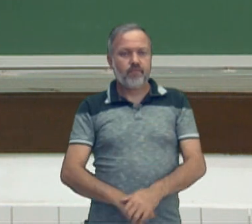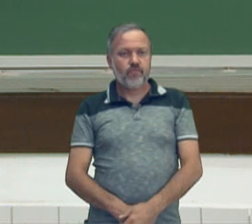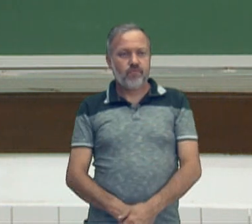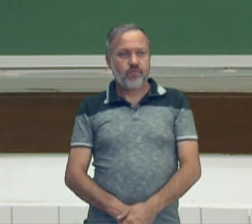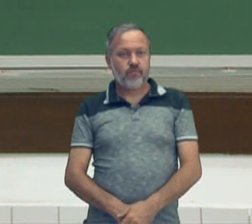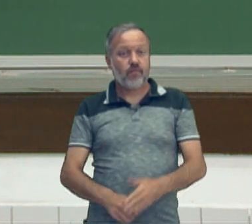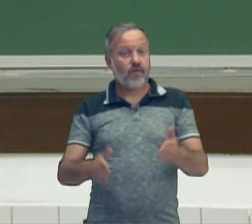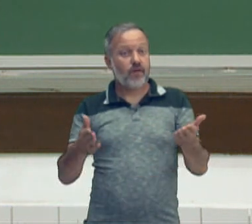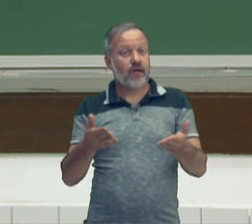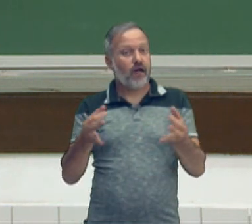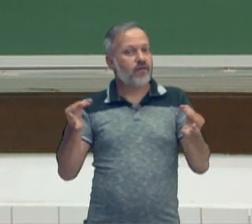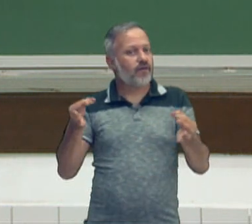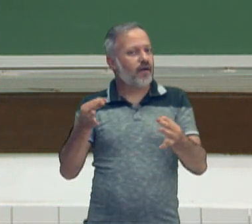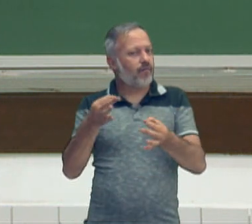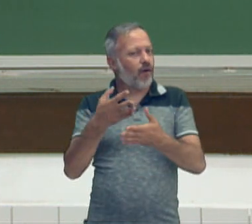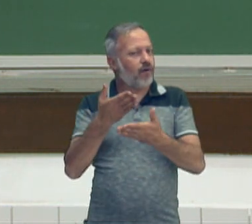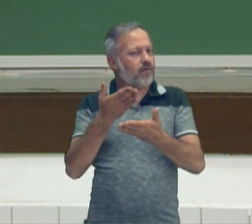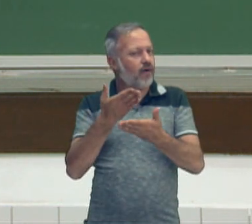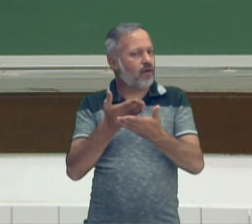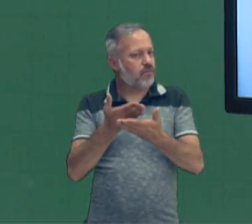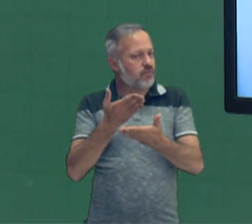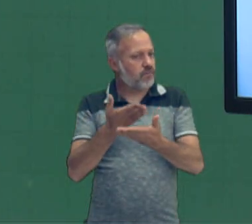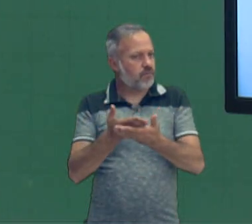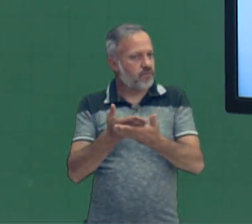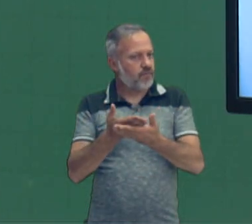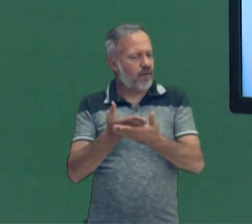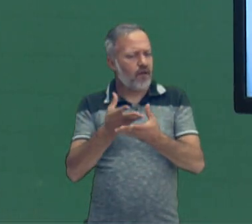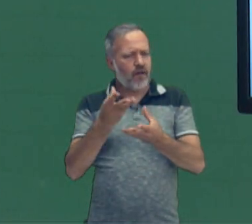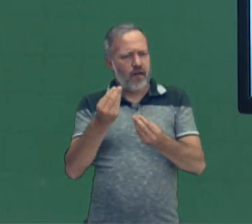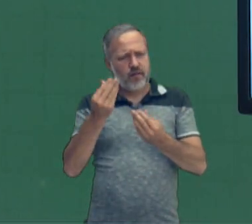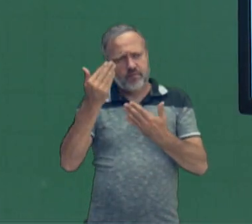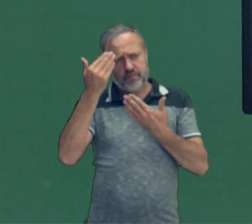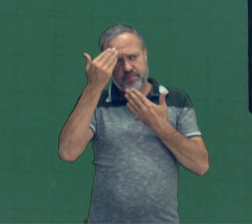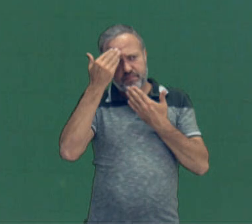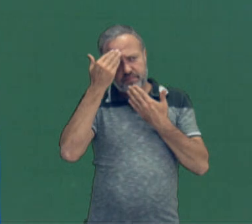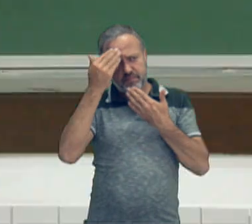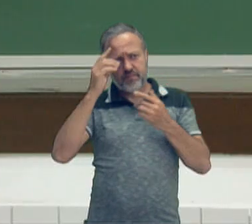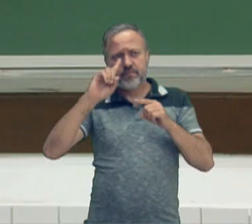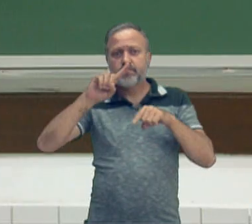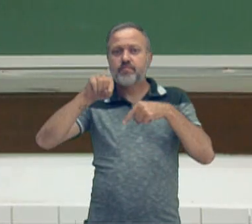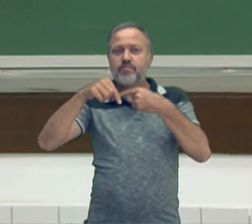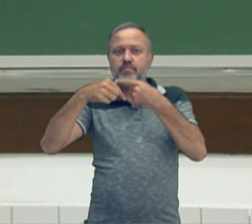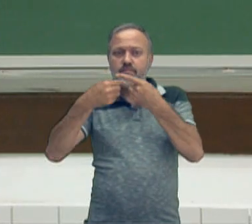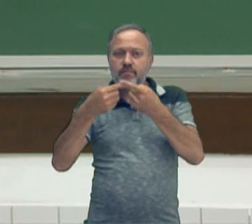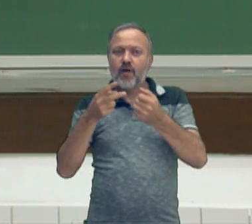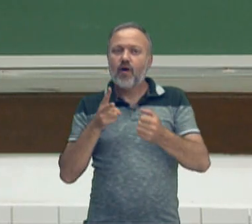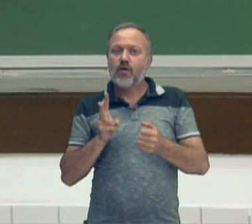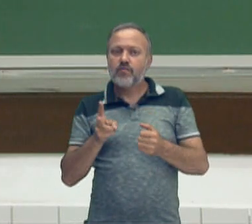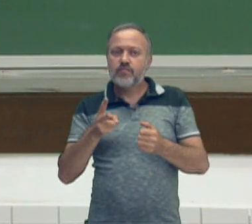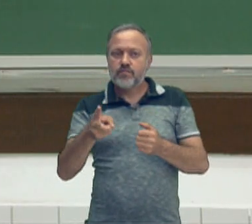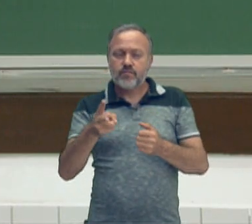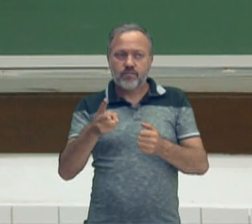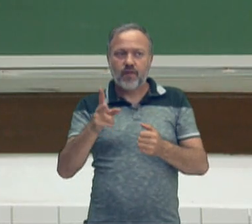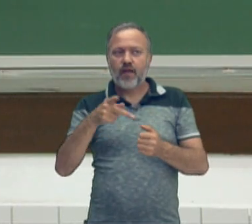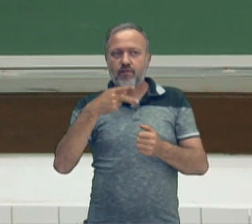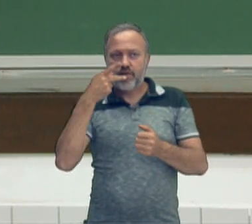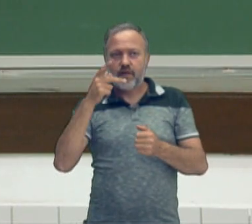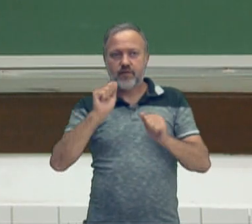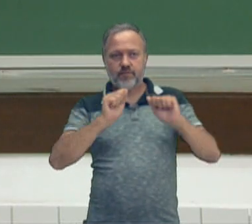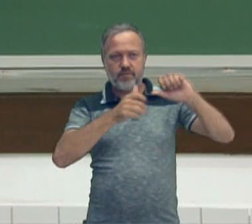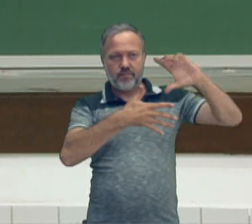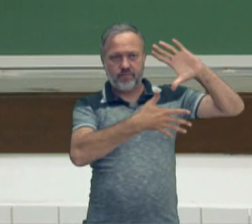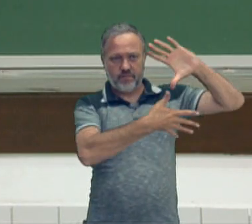Pessoal, ficamos por aí na aula de hoje, né? Muito obrigado. Na próxima a gente continua falando sobre o continente